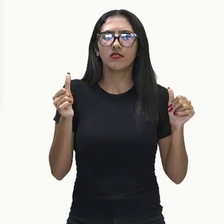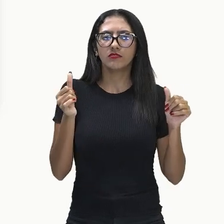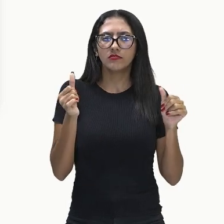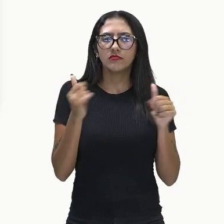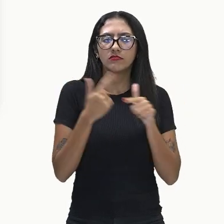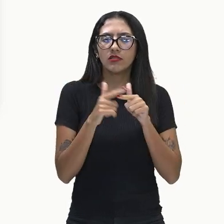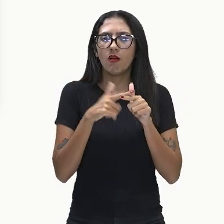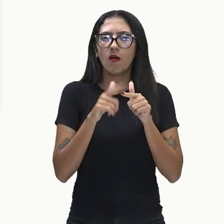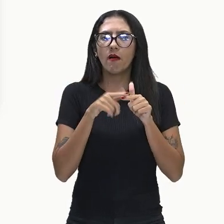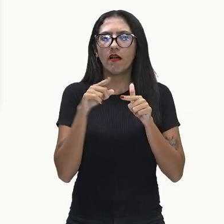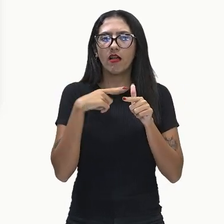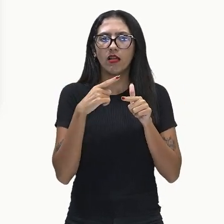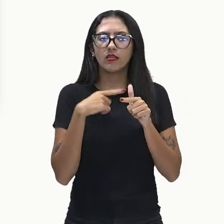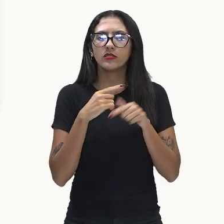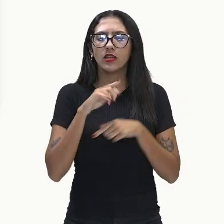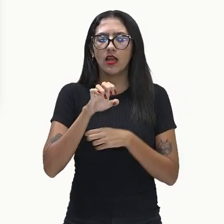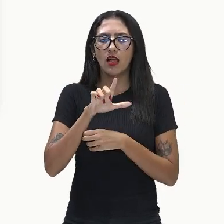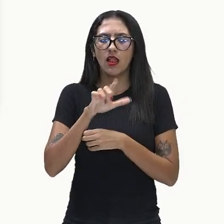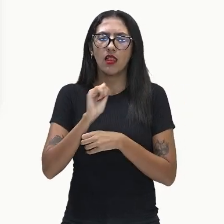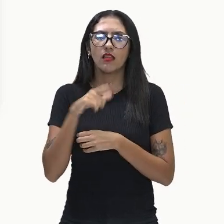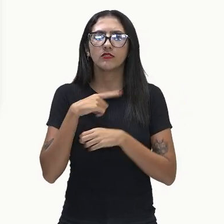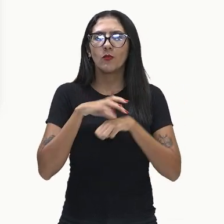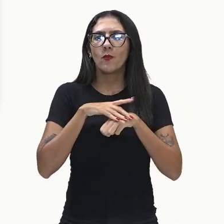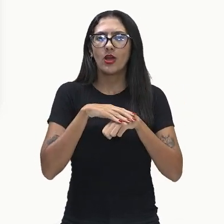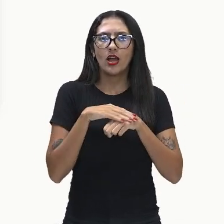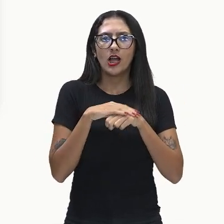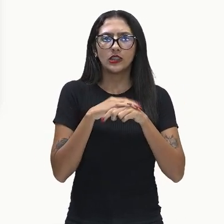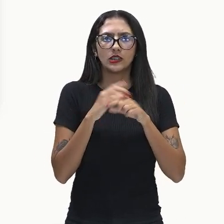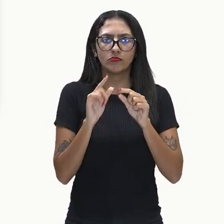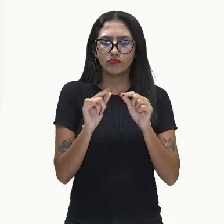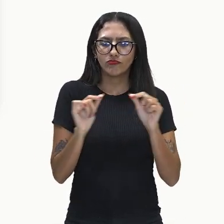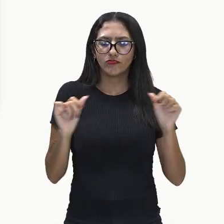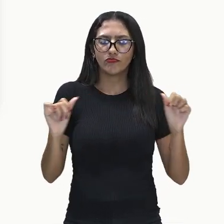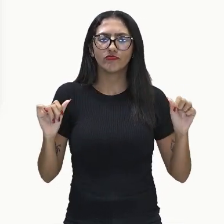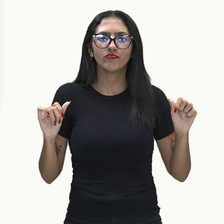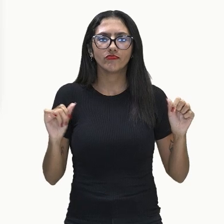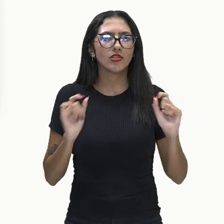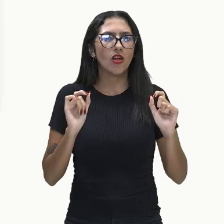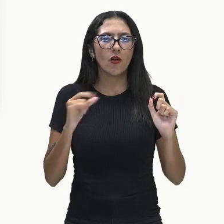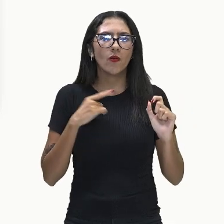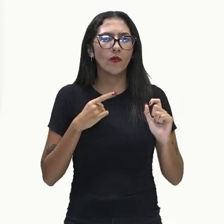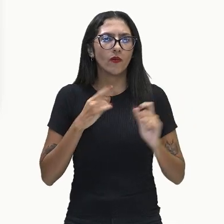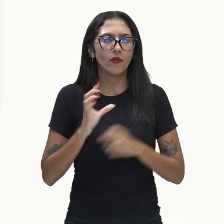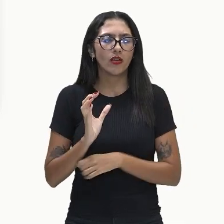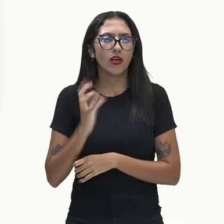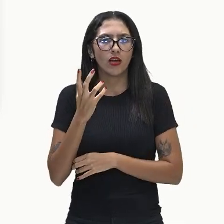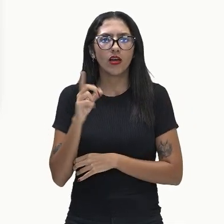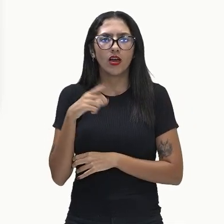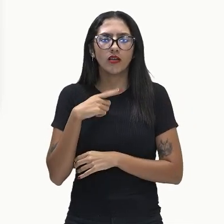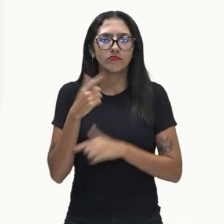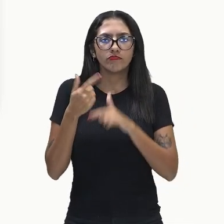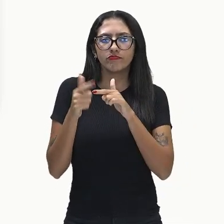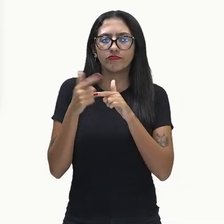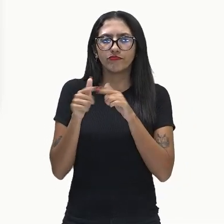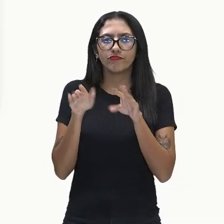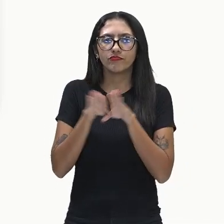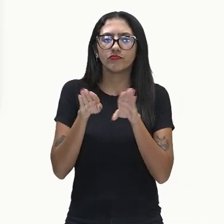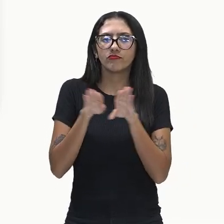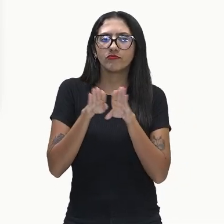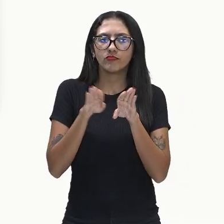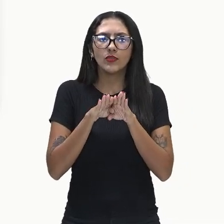danificada pela esclerose. E aí, o que acontece? O seu impulso